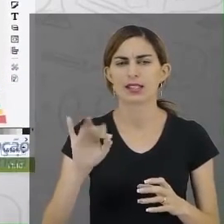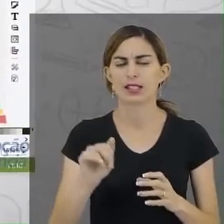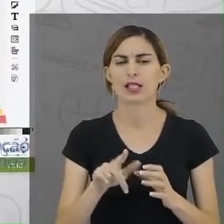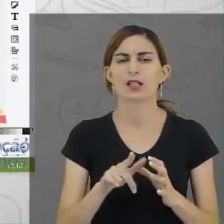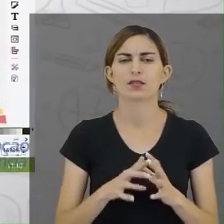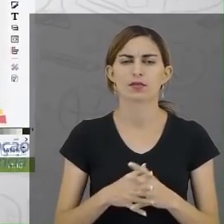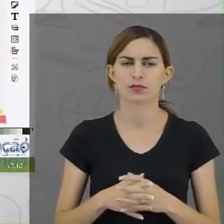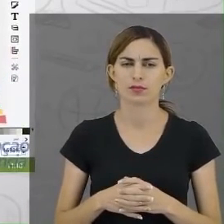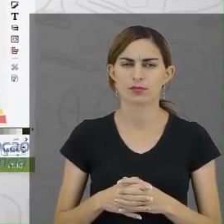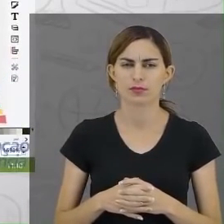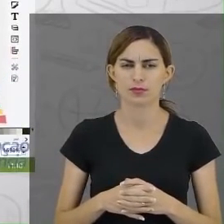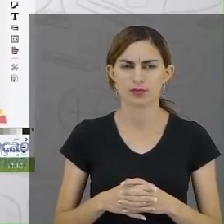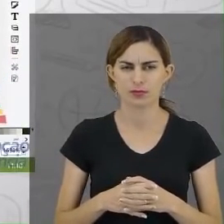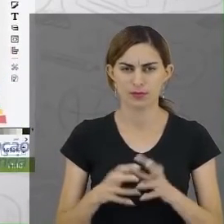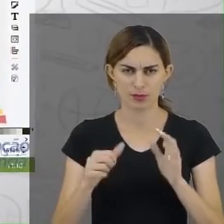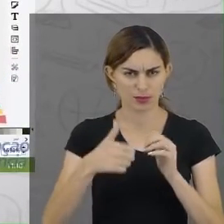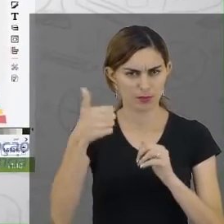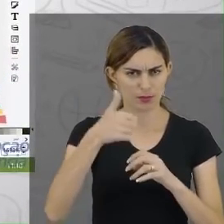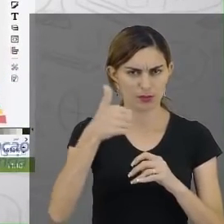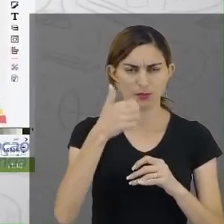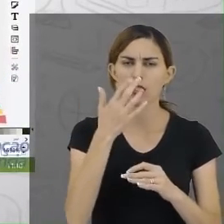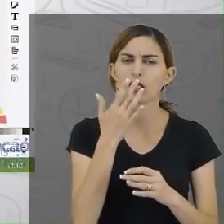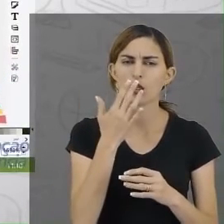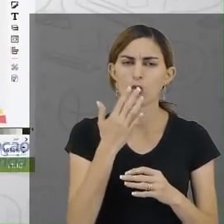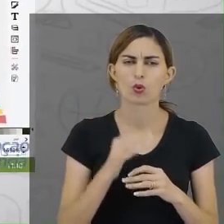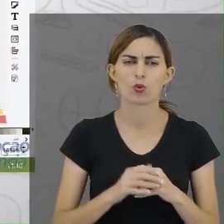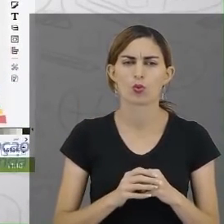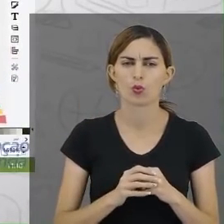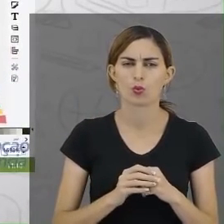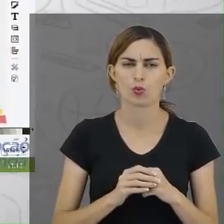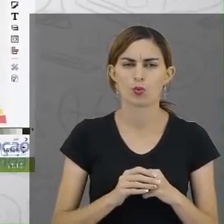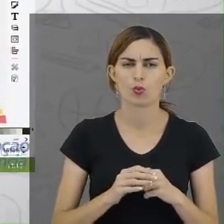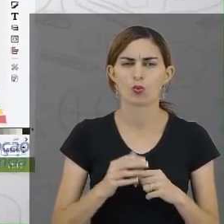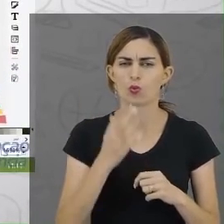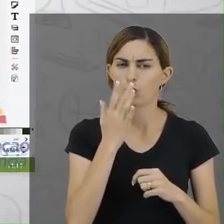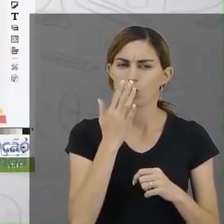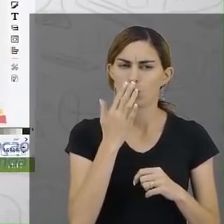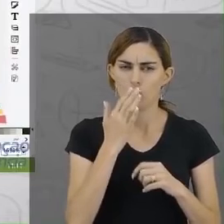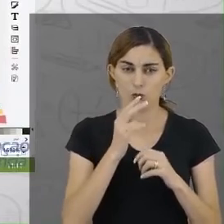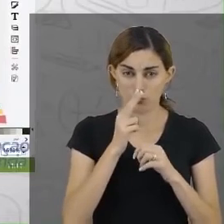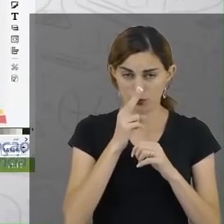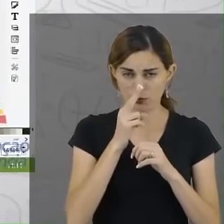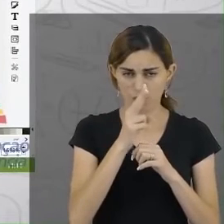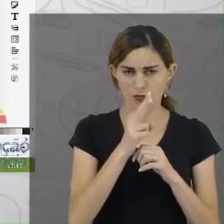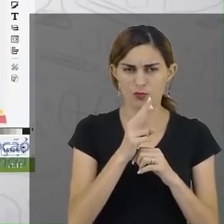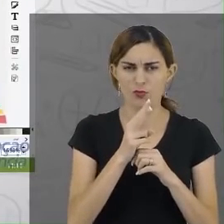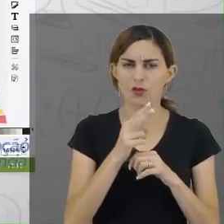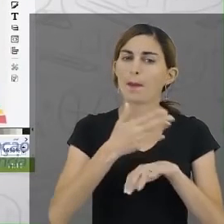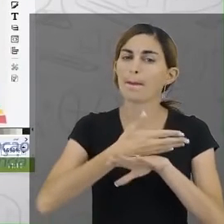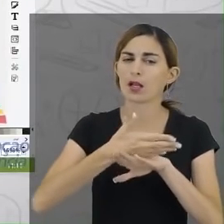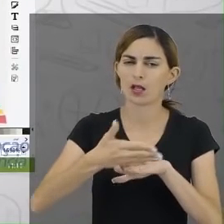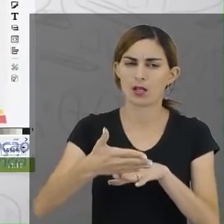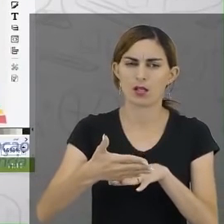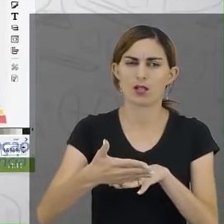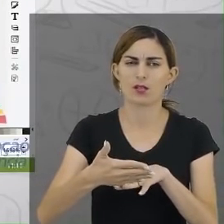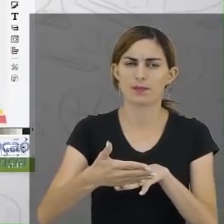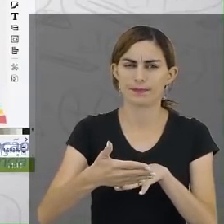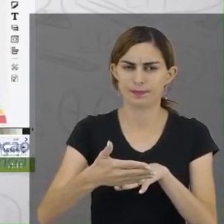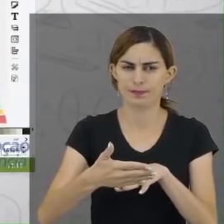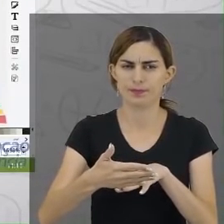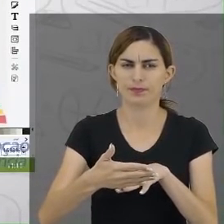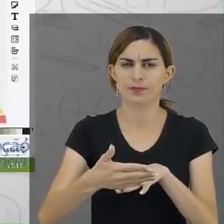editar. A primeira cor, a cor mais intensa, ela vai ser